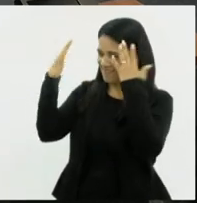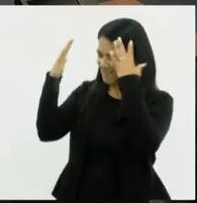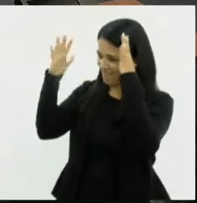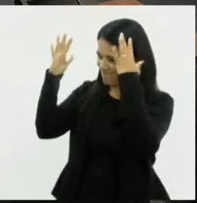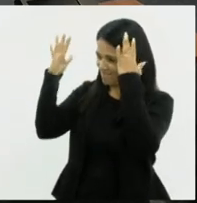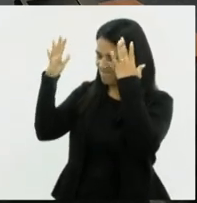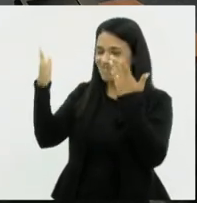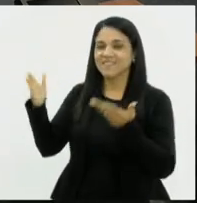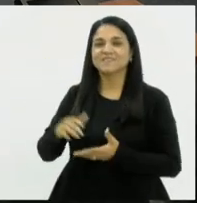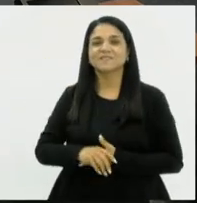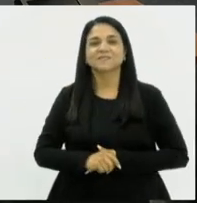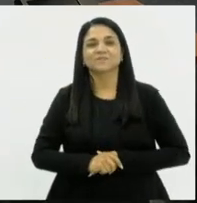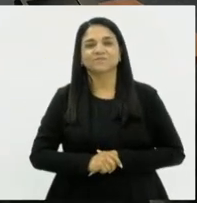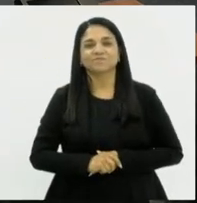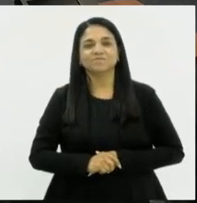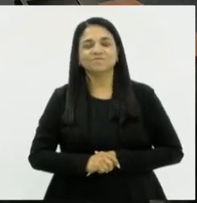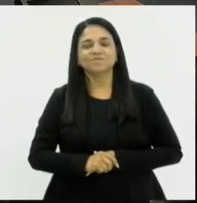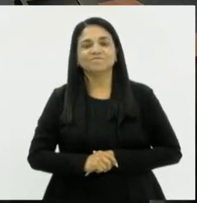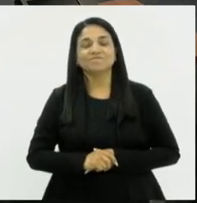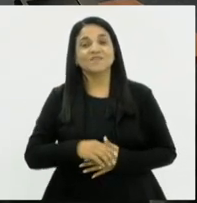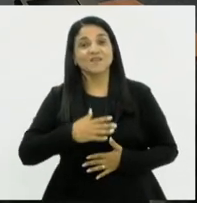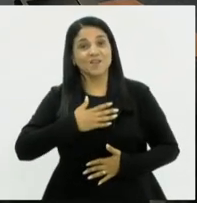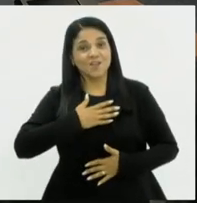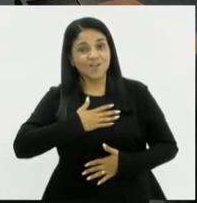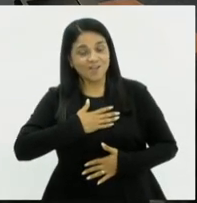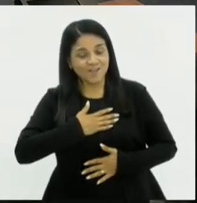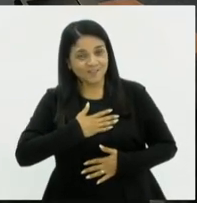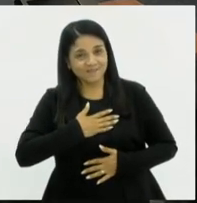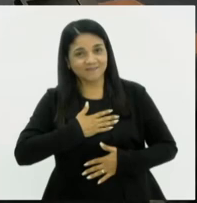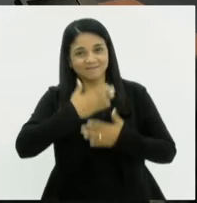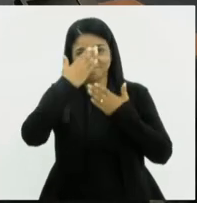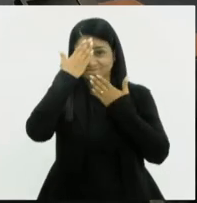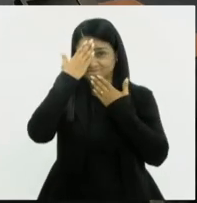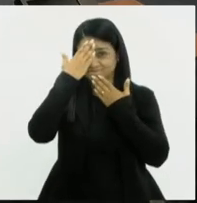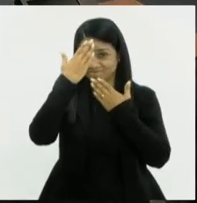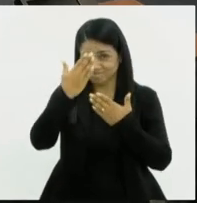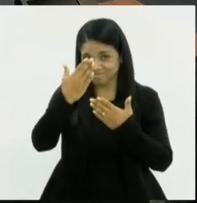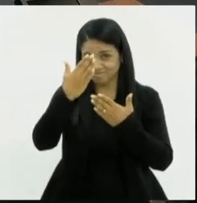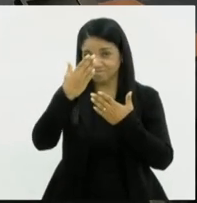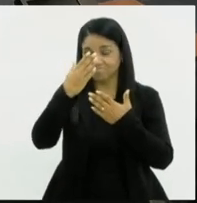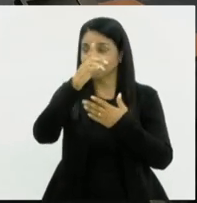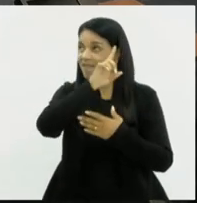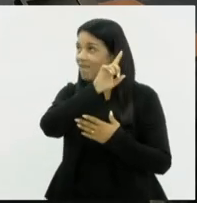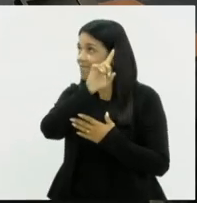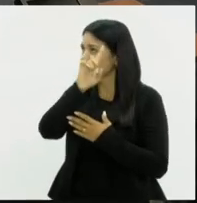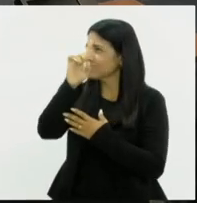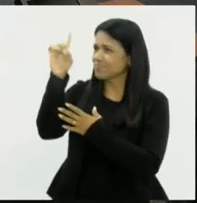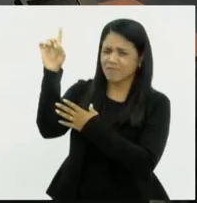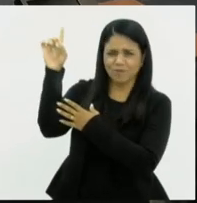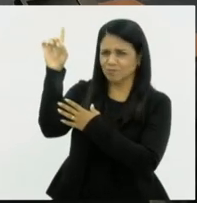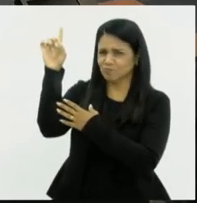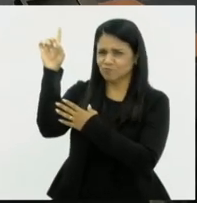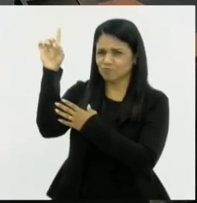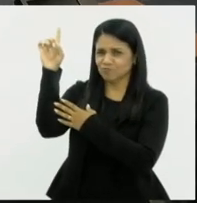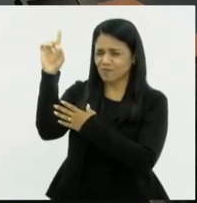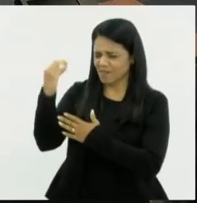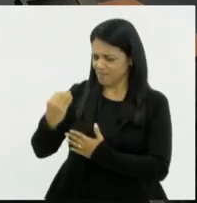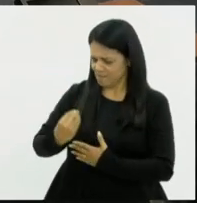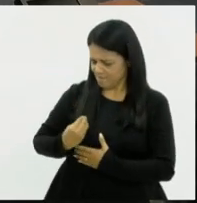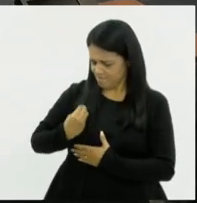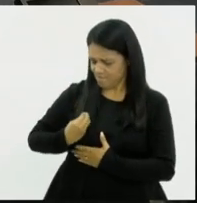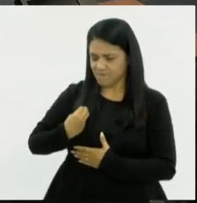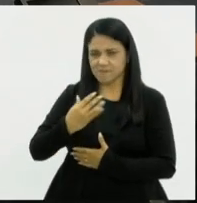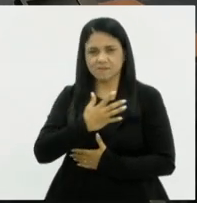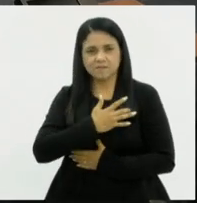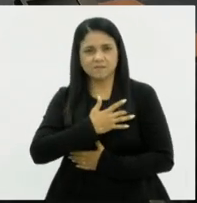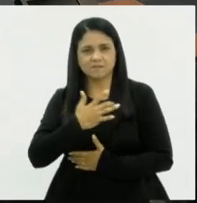Bom, primeiro, gostaria de agradecer aquele que tudo pode, nosso Deus maravilhoso, pela vida, saúde,